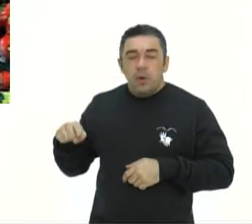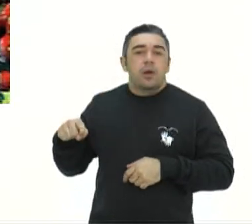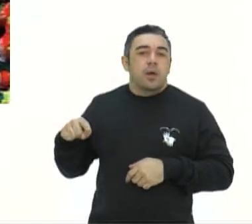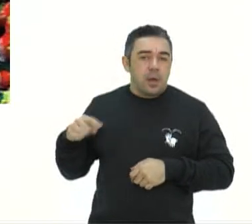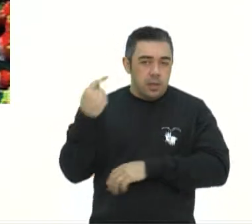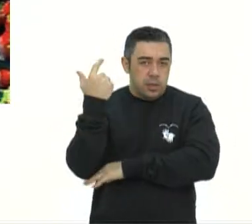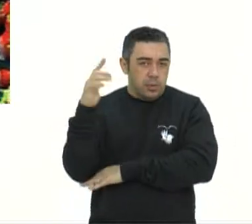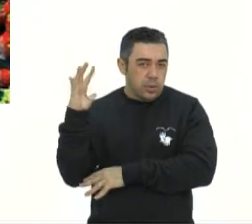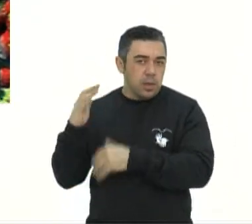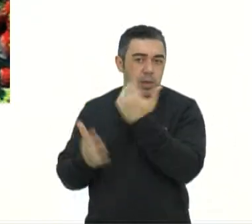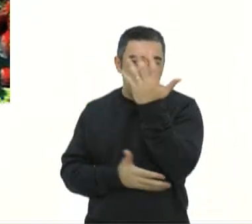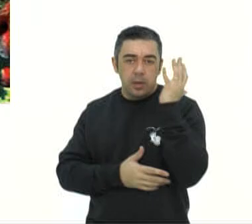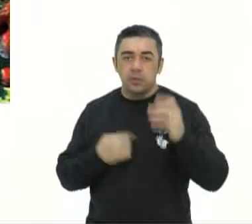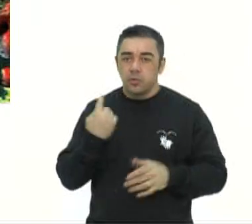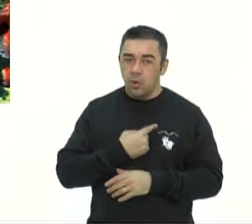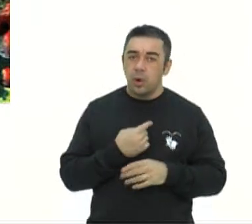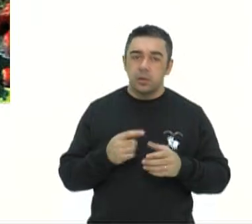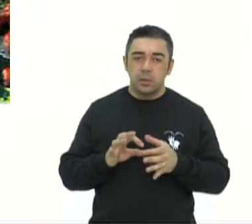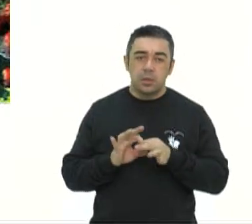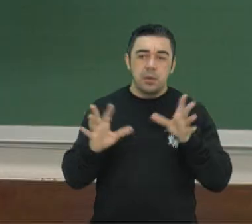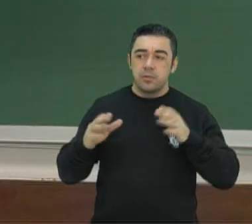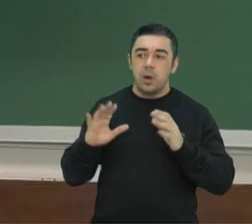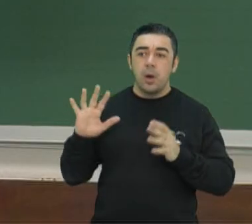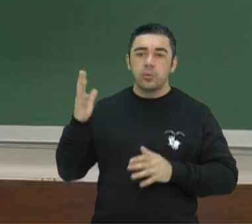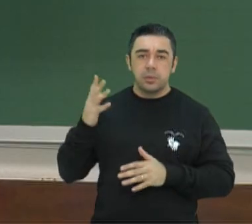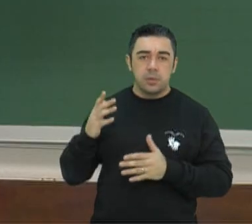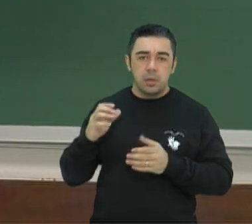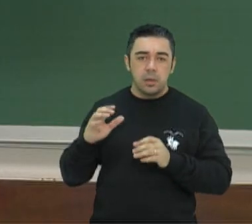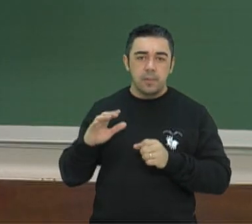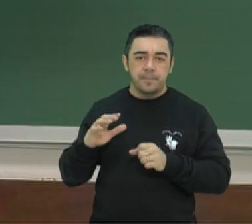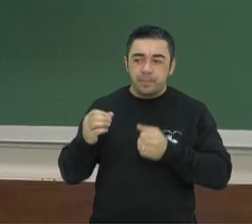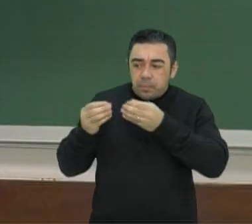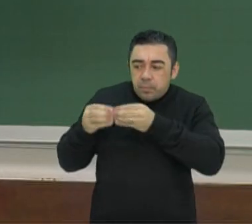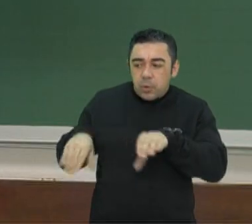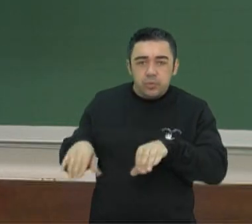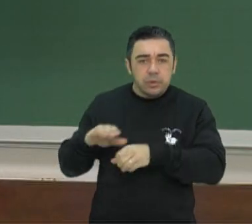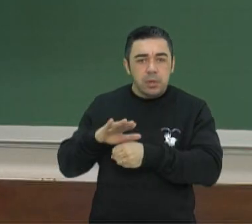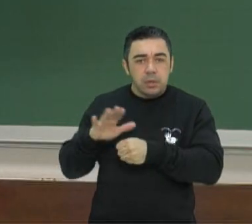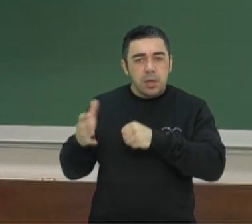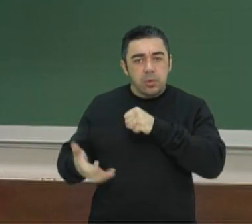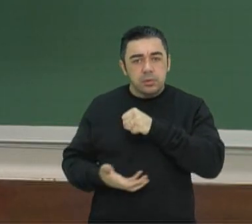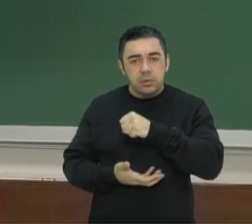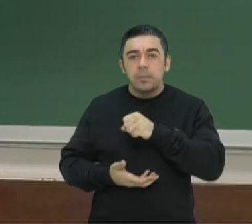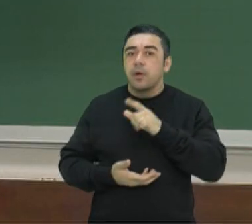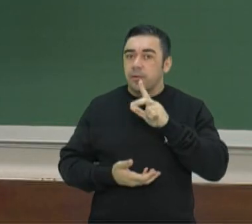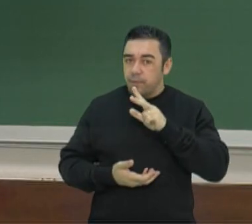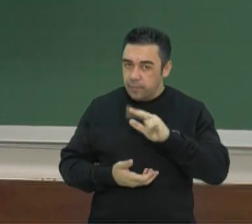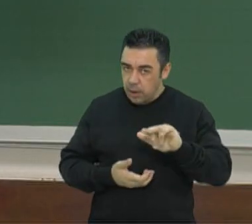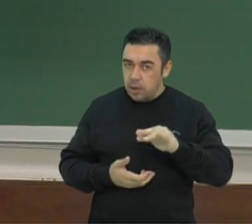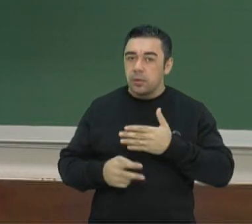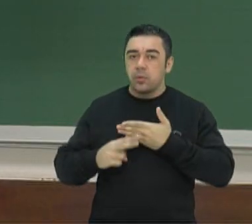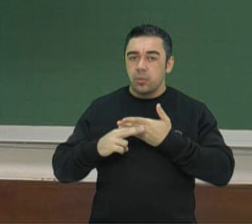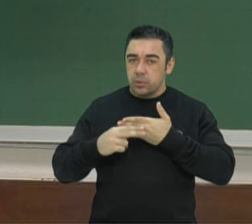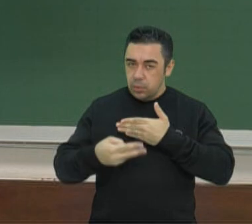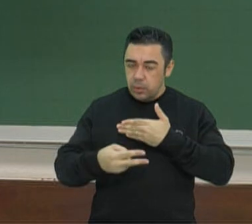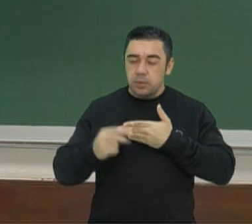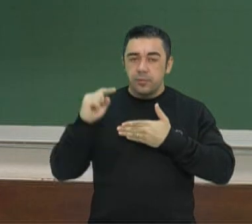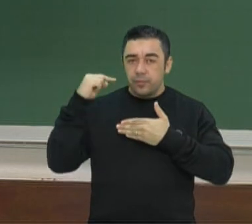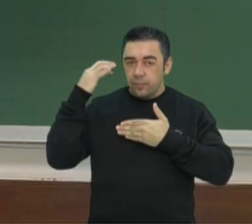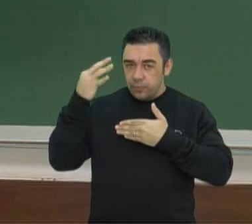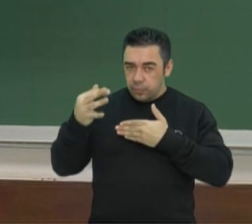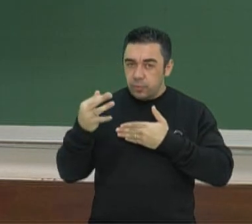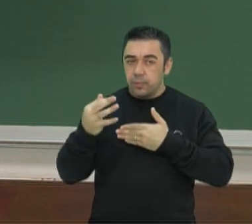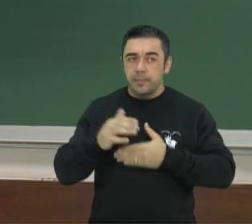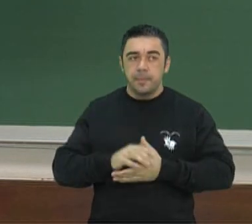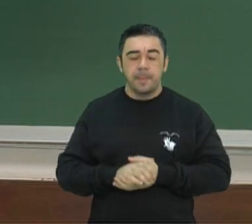gente está deixando muita coisa ruim acontecer, acabando com ecossistemas, e isso vai ter consequência na vida dos humanos também.